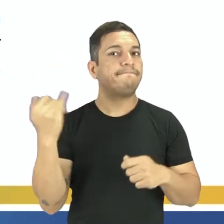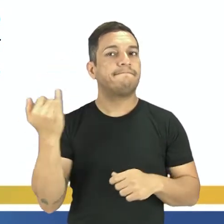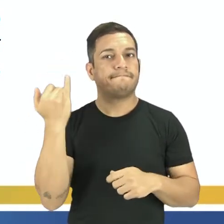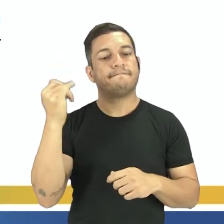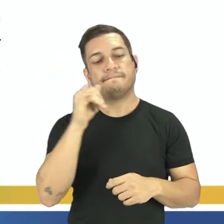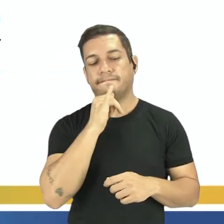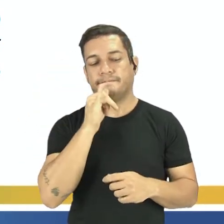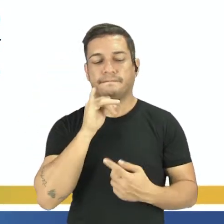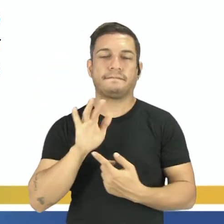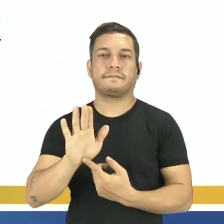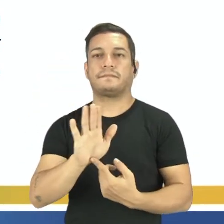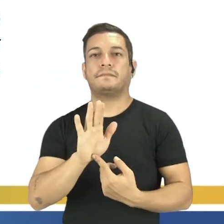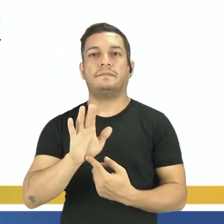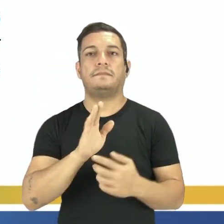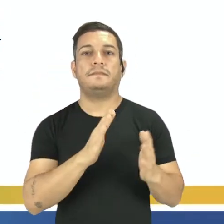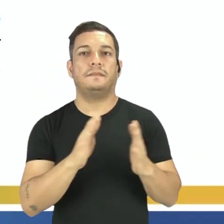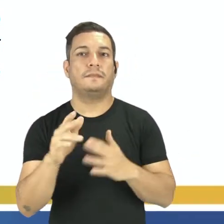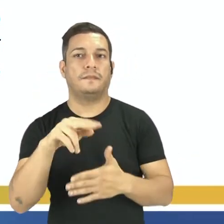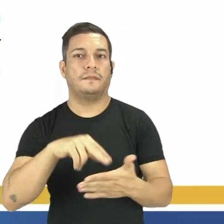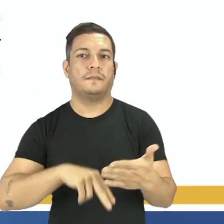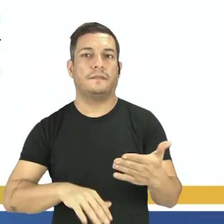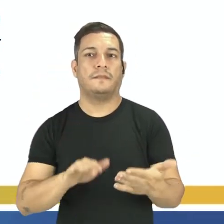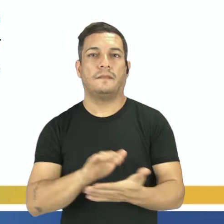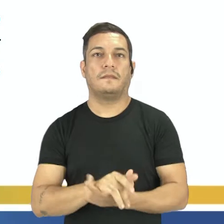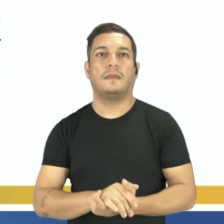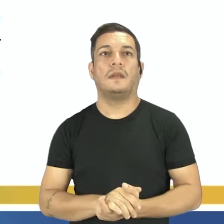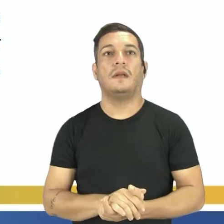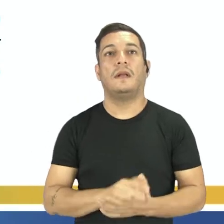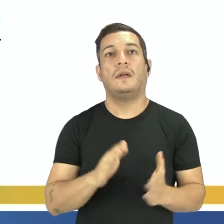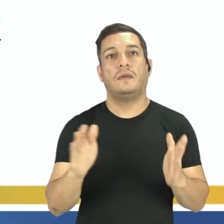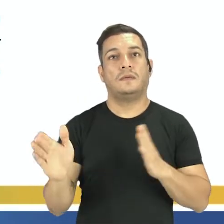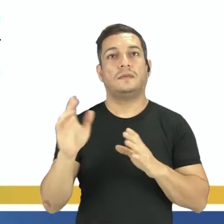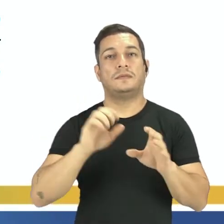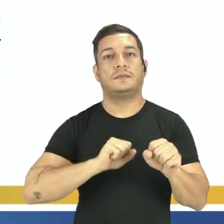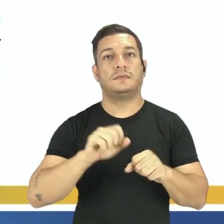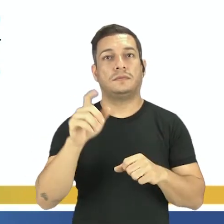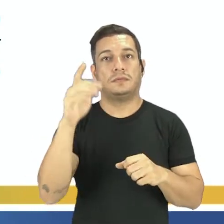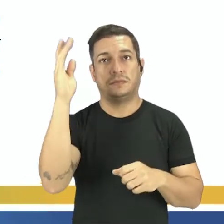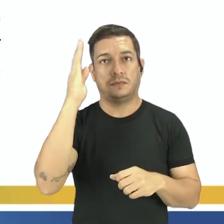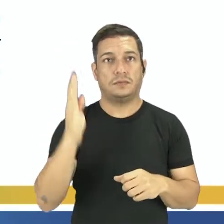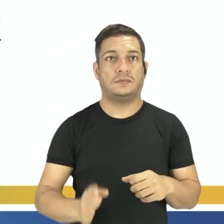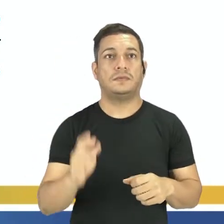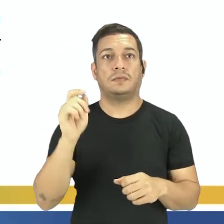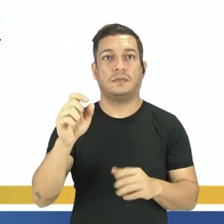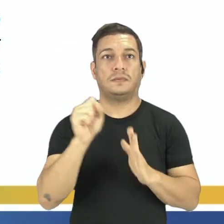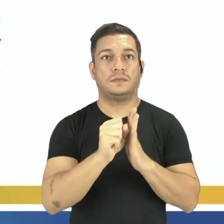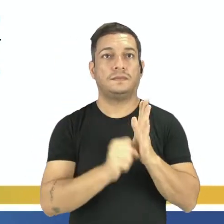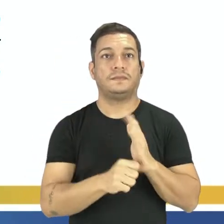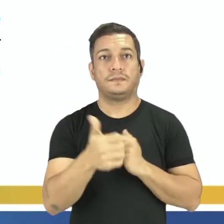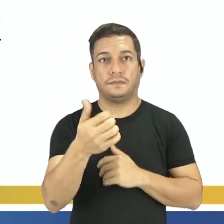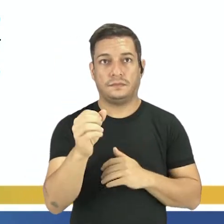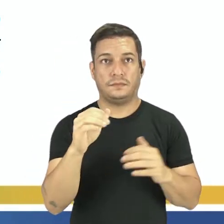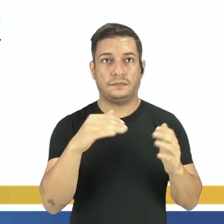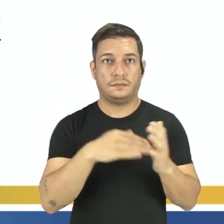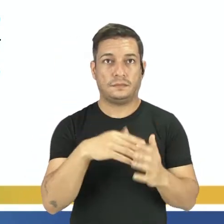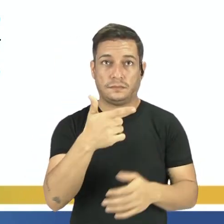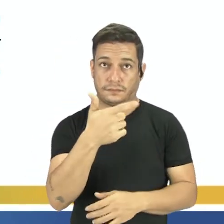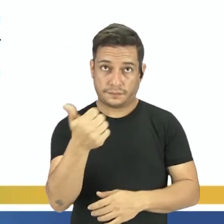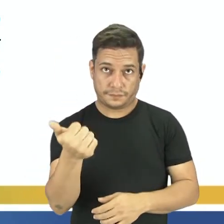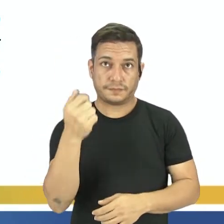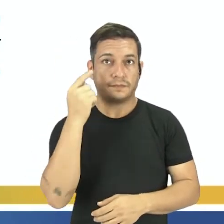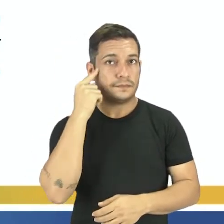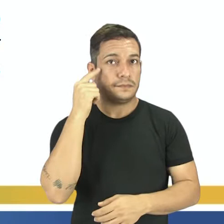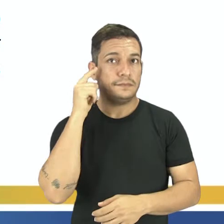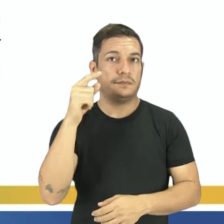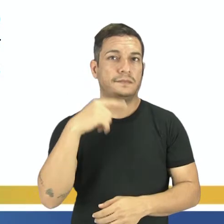olha o exemplo que eu trouxe aqui para vocês. Acompanha comigo a leitura. Ao longo do processo de formação do Estado brasileiro, do século XVI ao XXI,